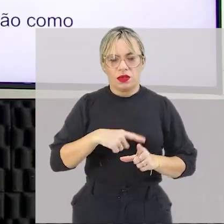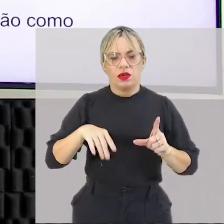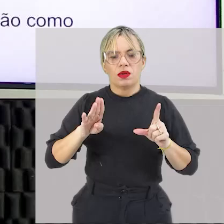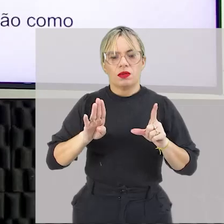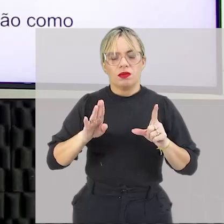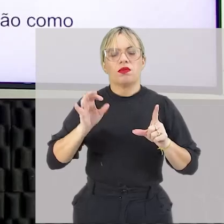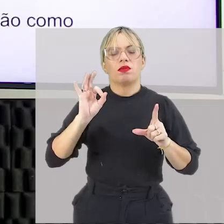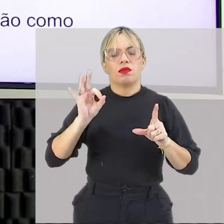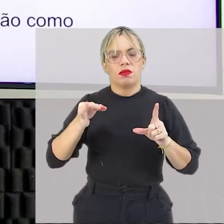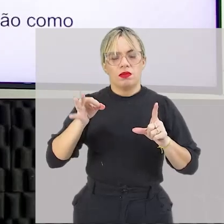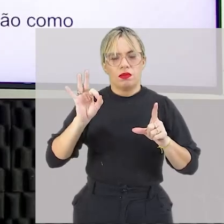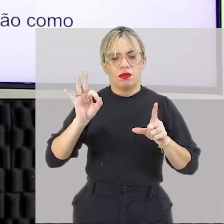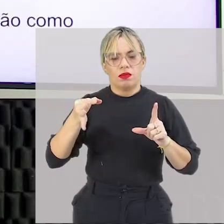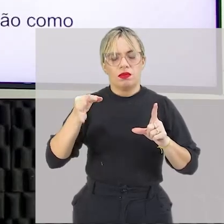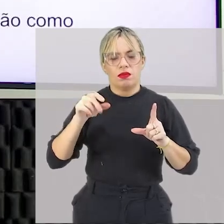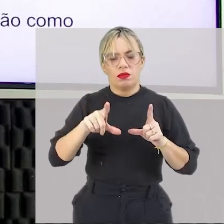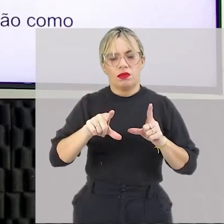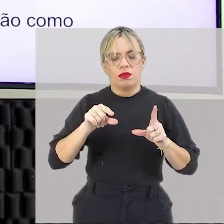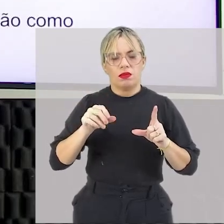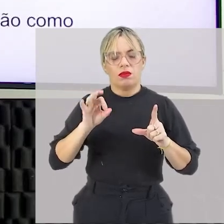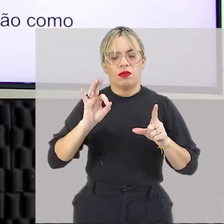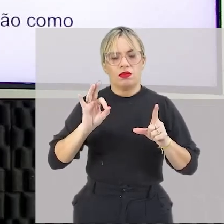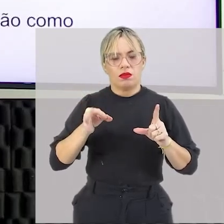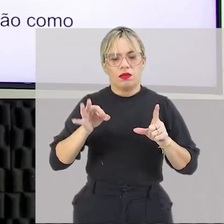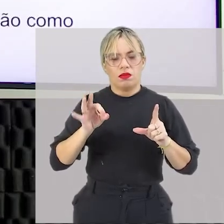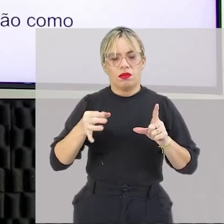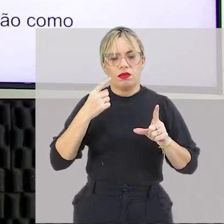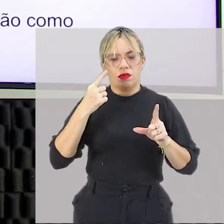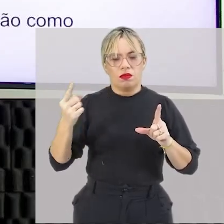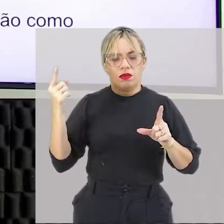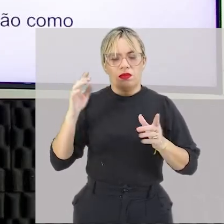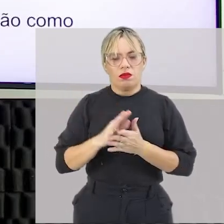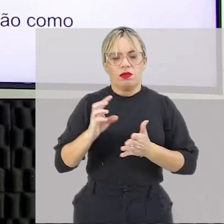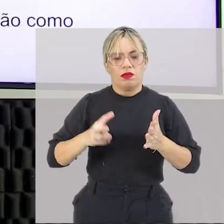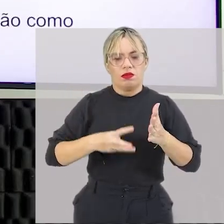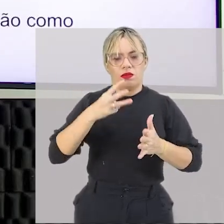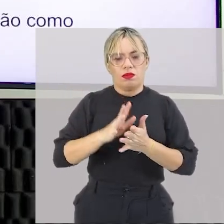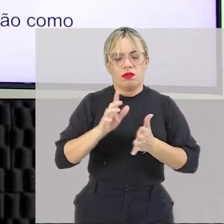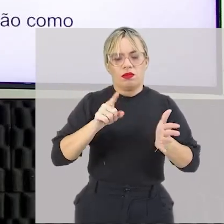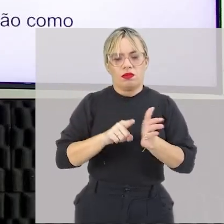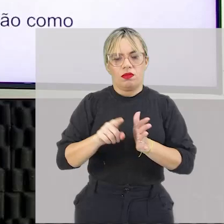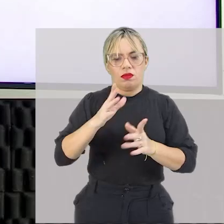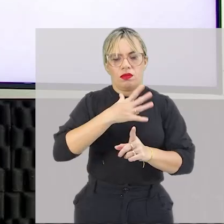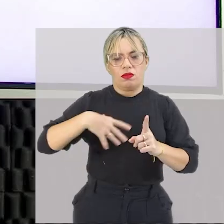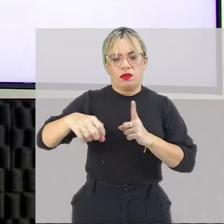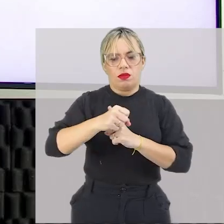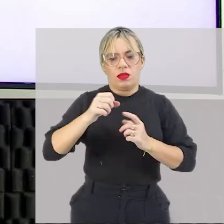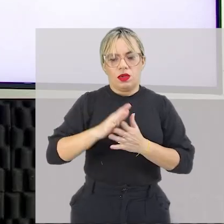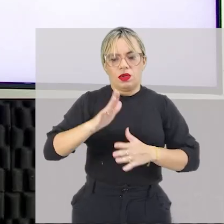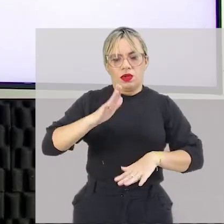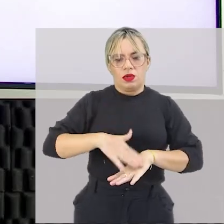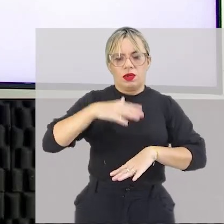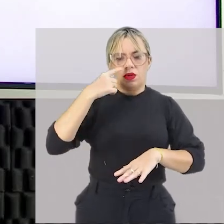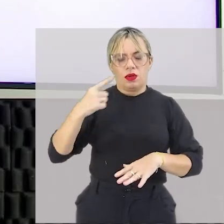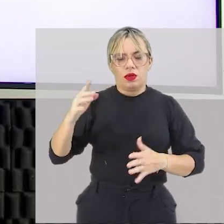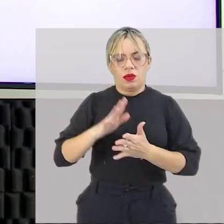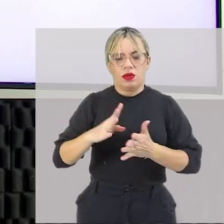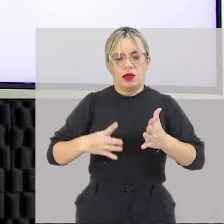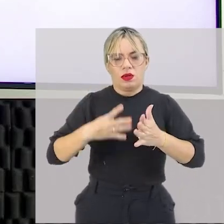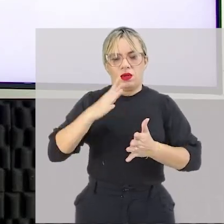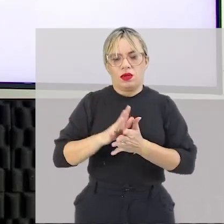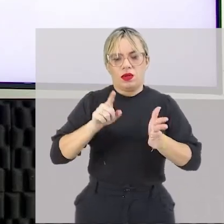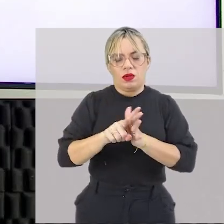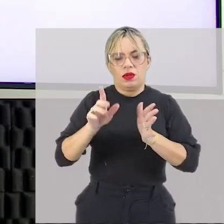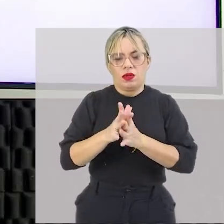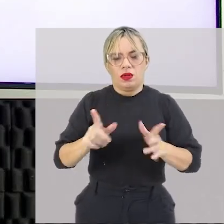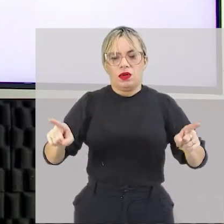Letra B de bola é a opção correta para essa terceira questão de sociologia, ok? Vamos lá para mais uma. A questão de número 4 também,